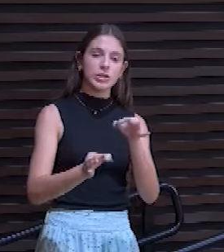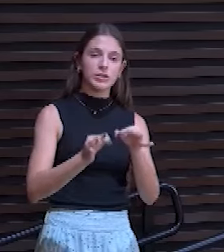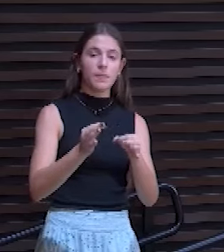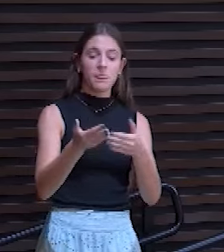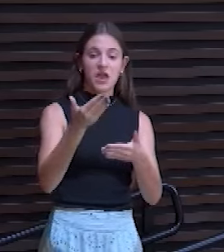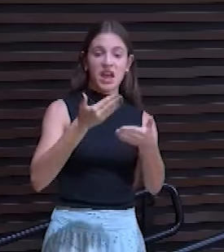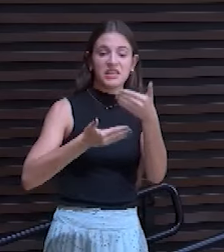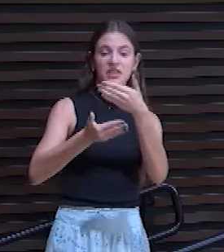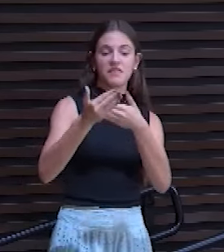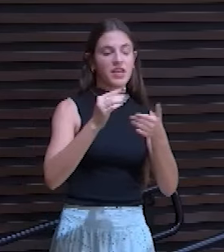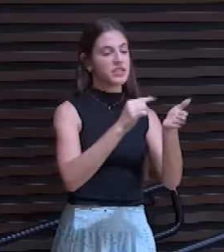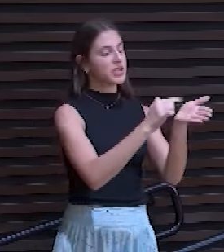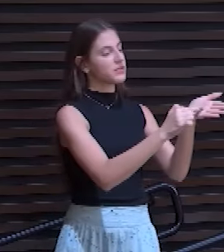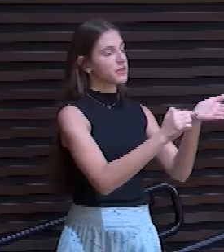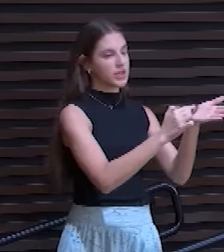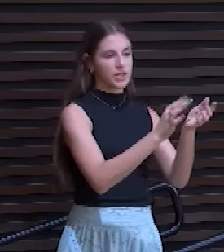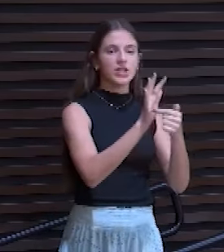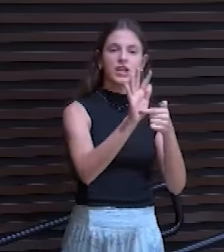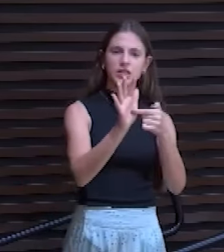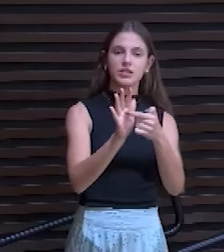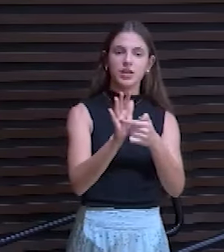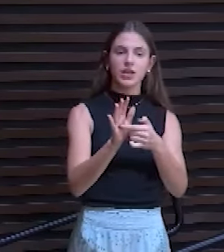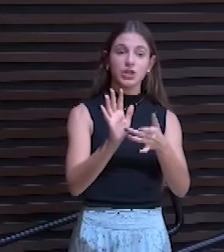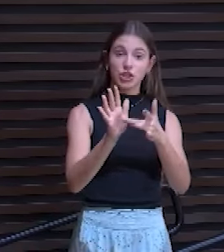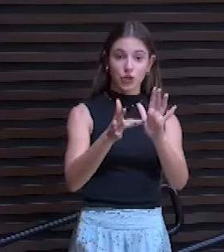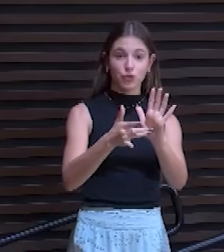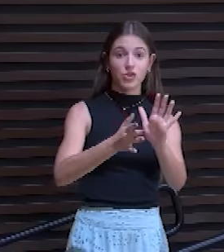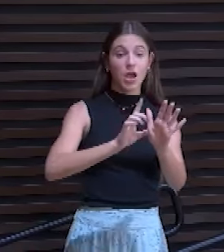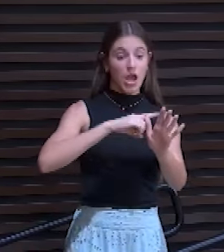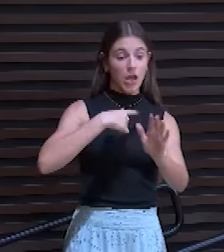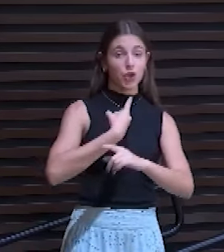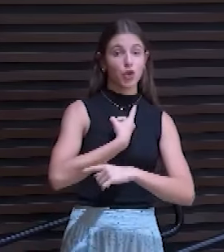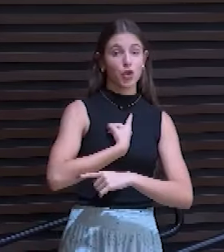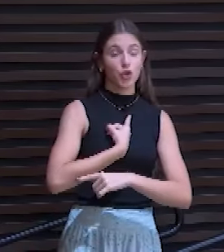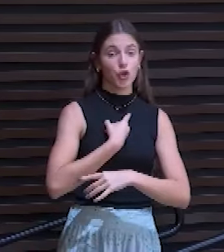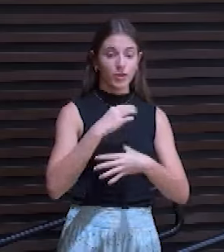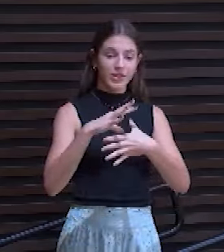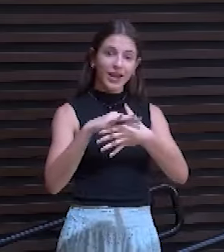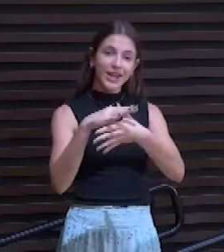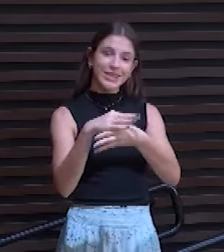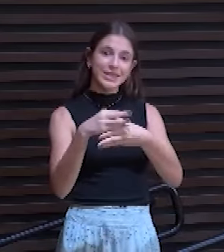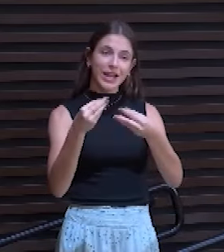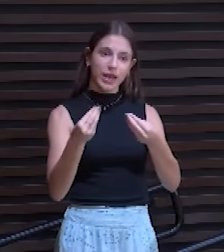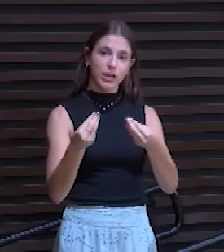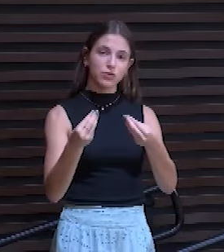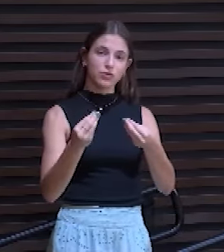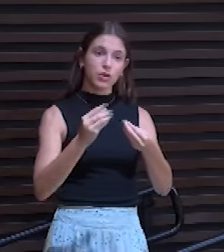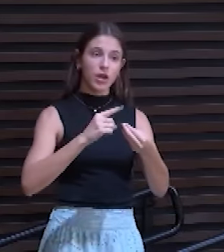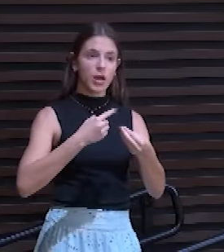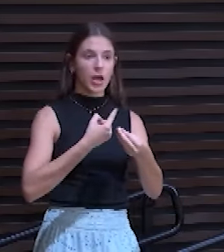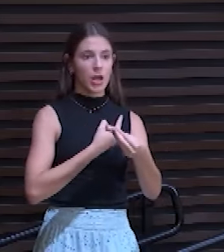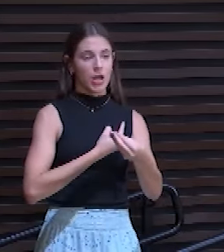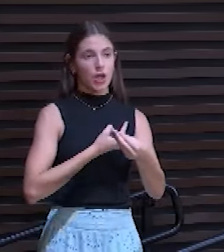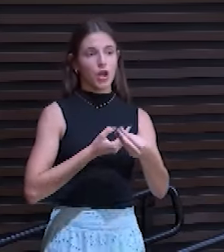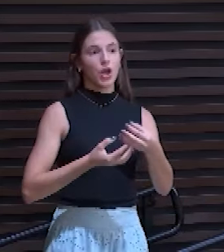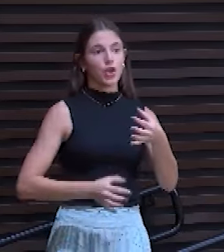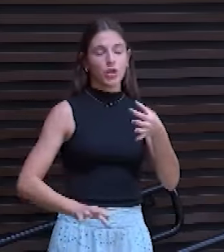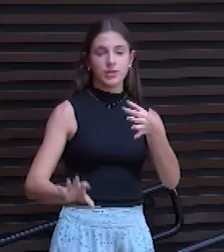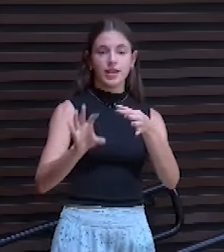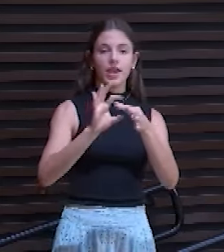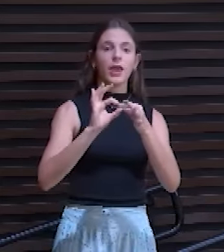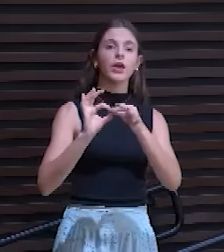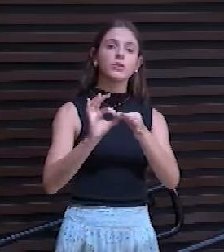suas feridas, fostes sarados. Então, nós somos reconciliados com o Pai, por causa de Cristo,